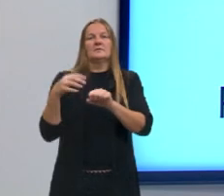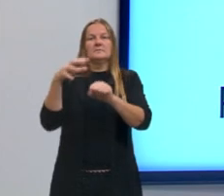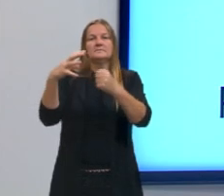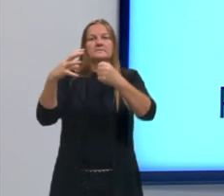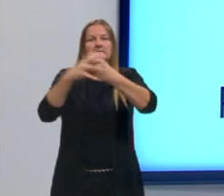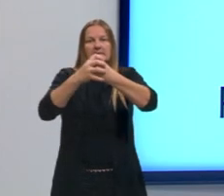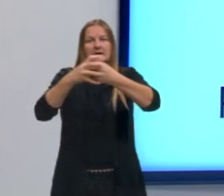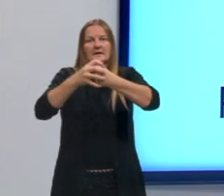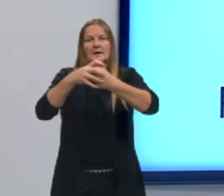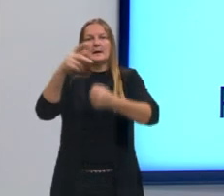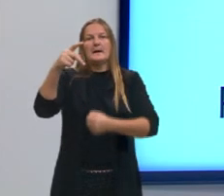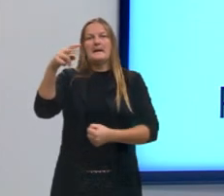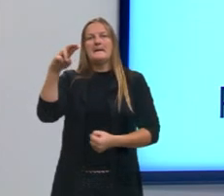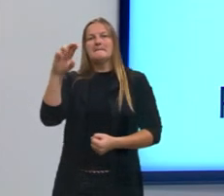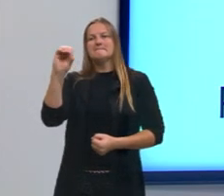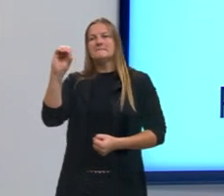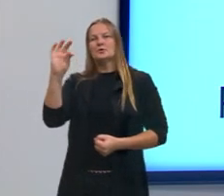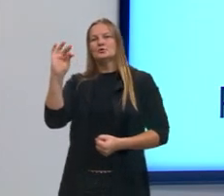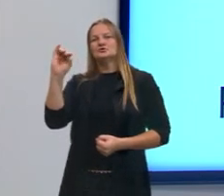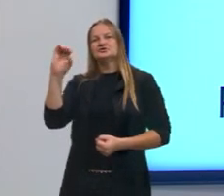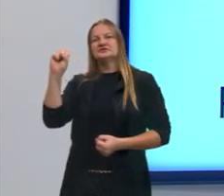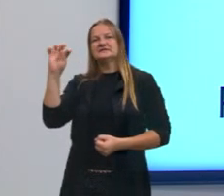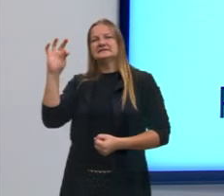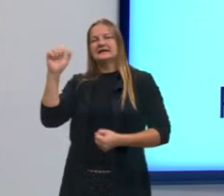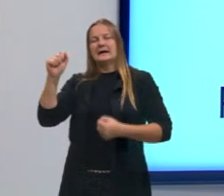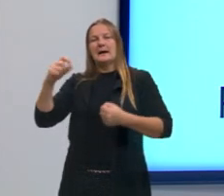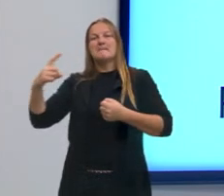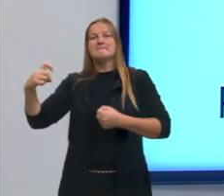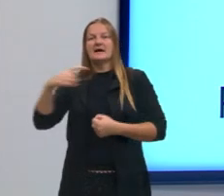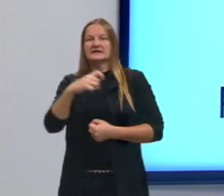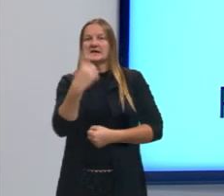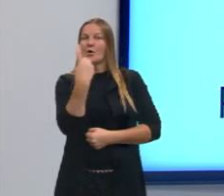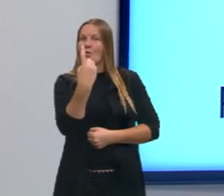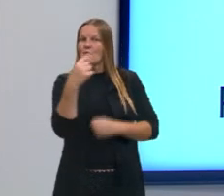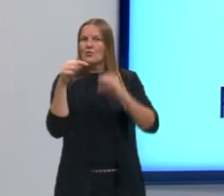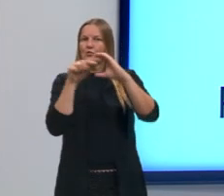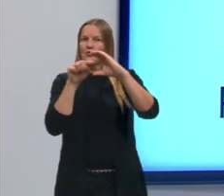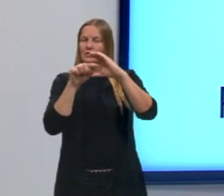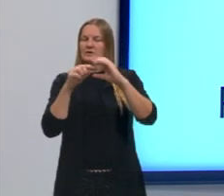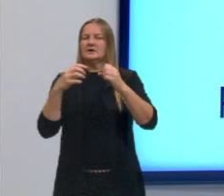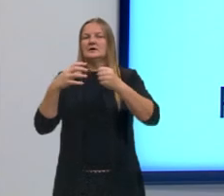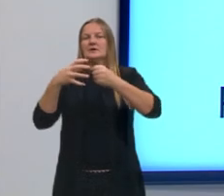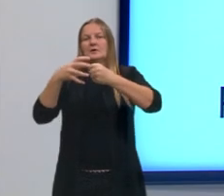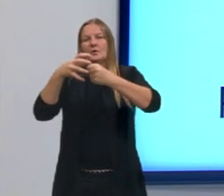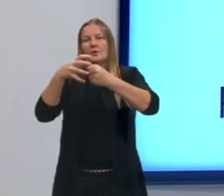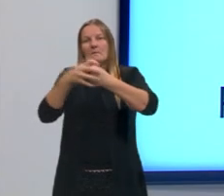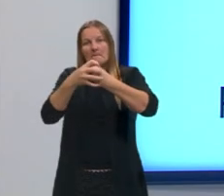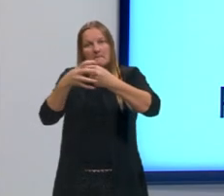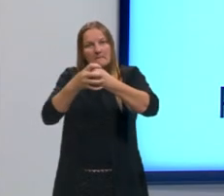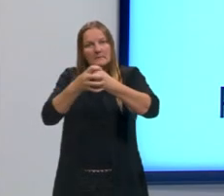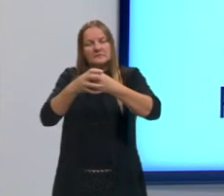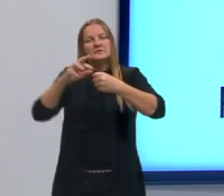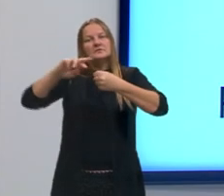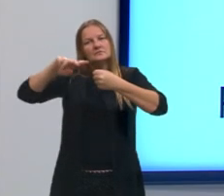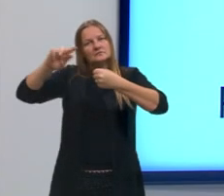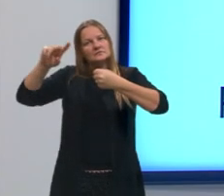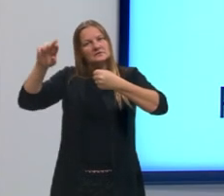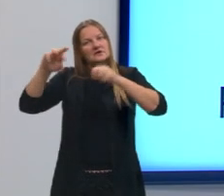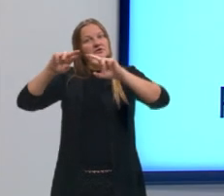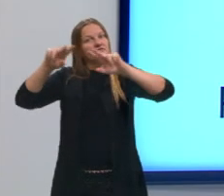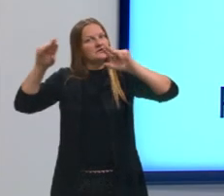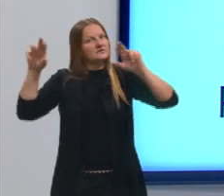São Pure aqui ainda no reino Protista nós podemos encontrar unha celular também e pluricelular